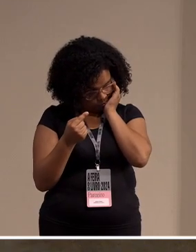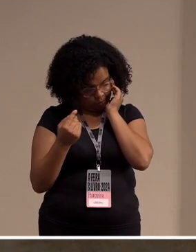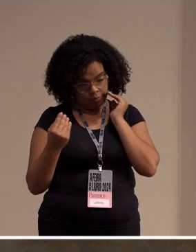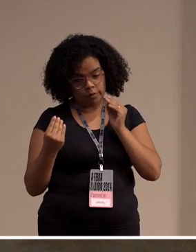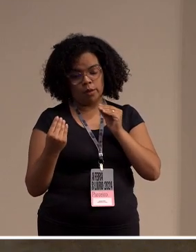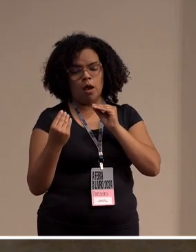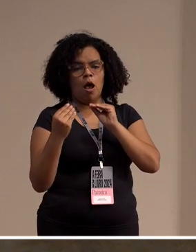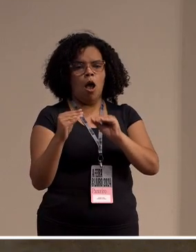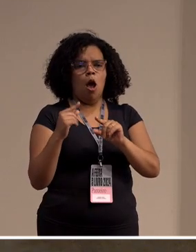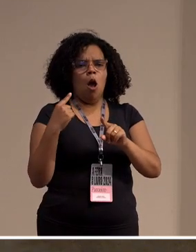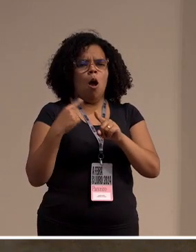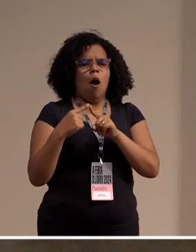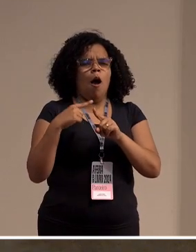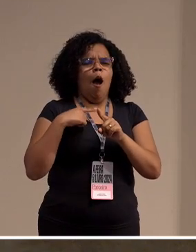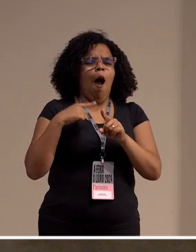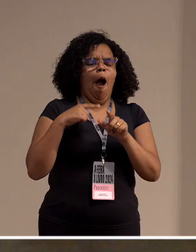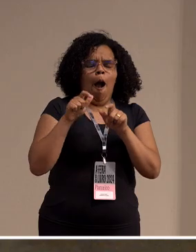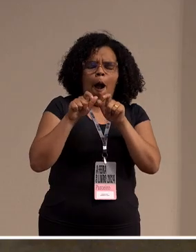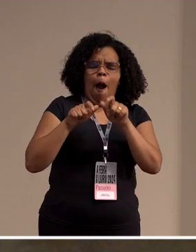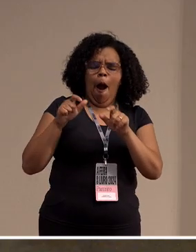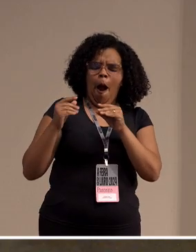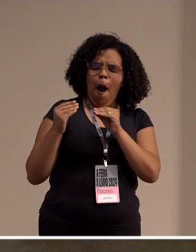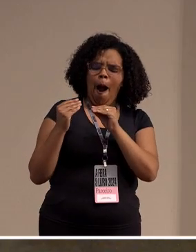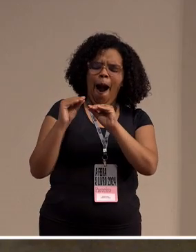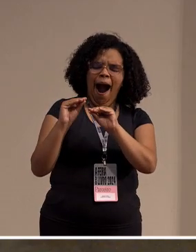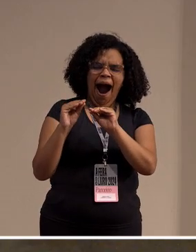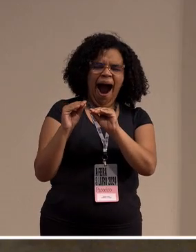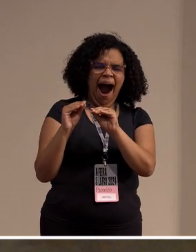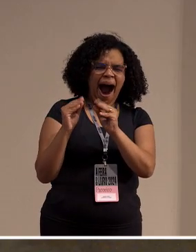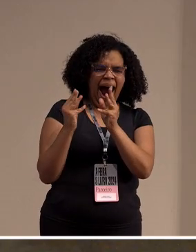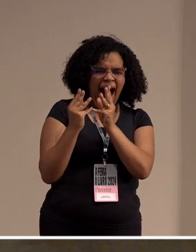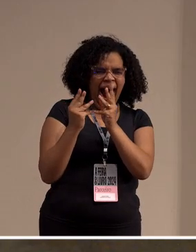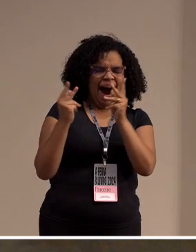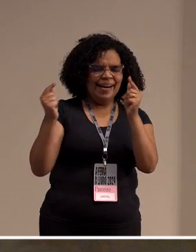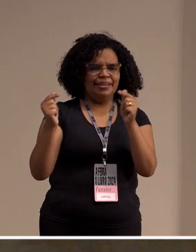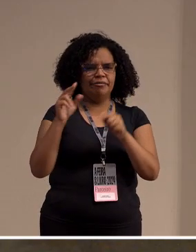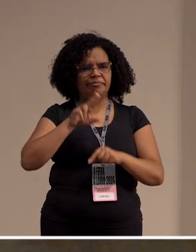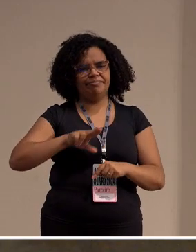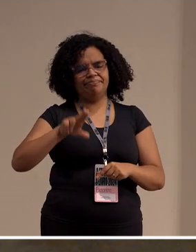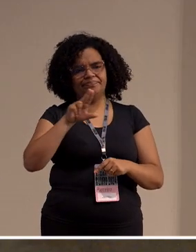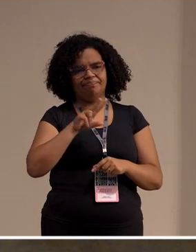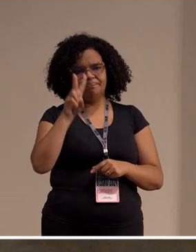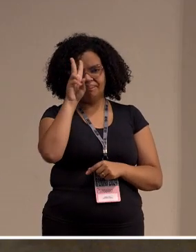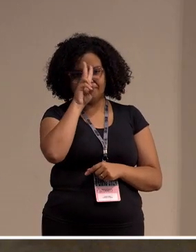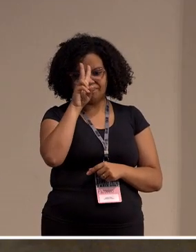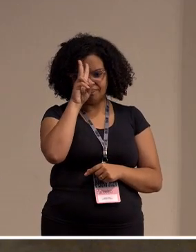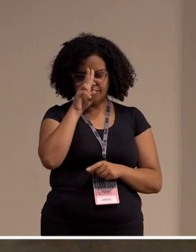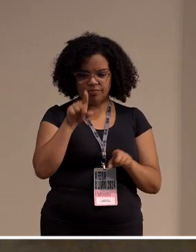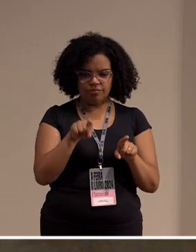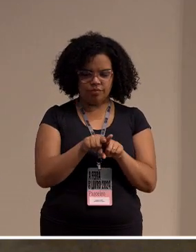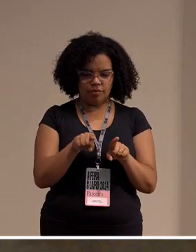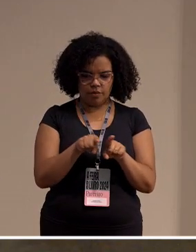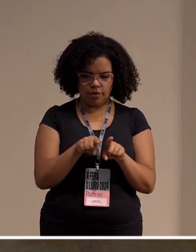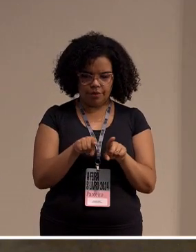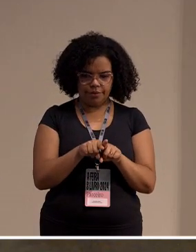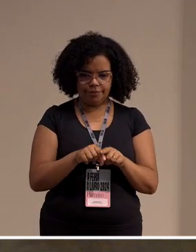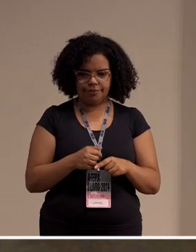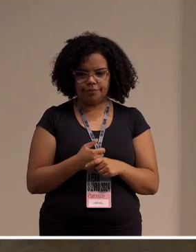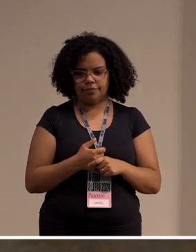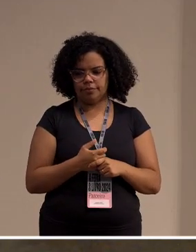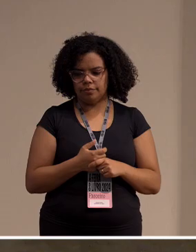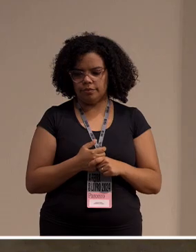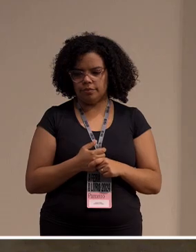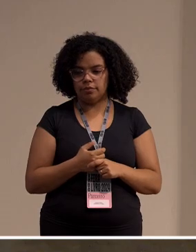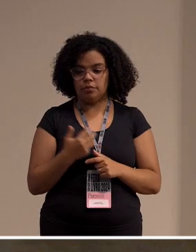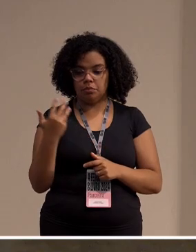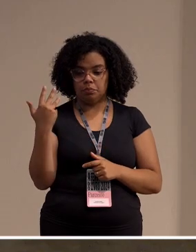alguns componentes ali fantásticos, né, que você usa da história também, que